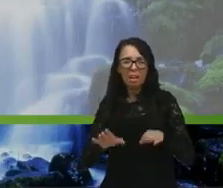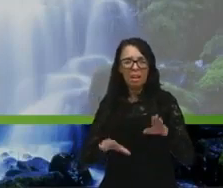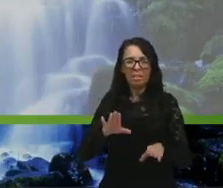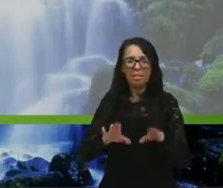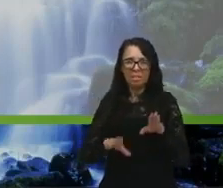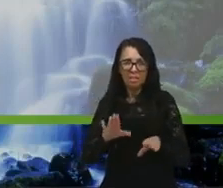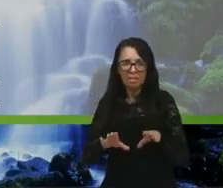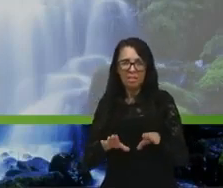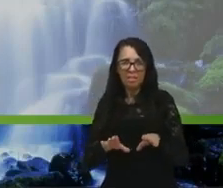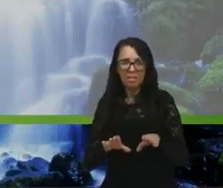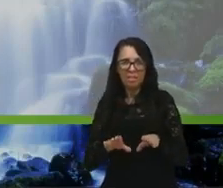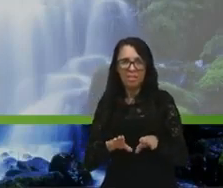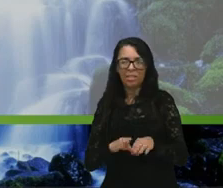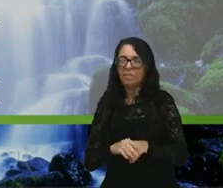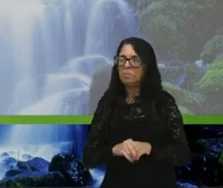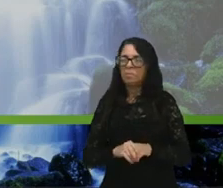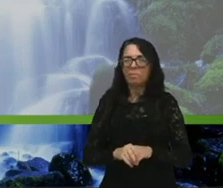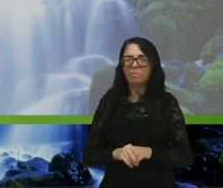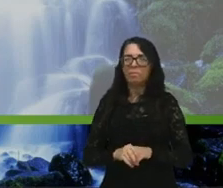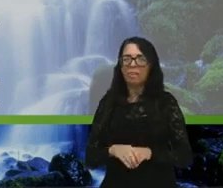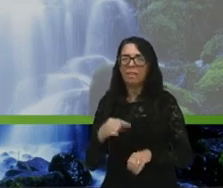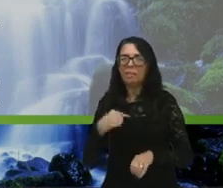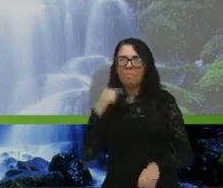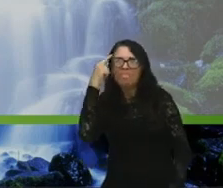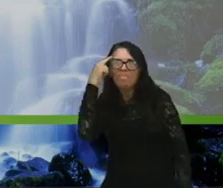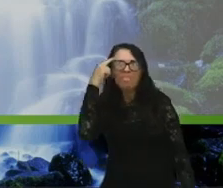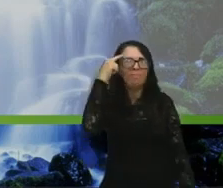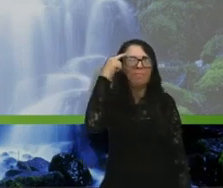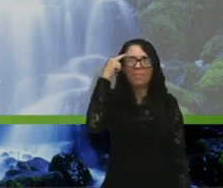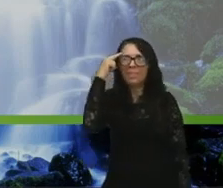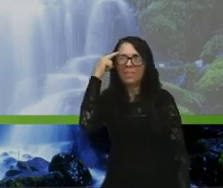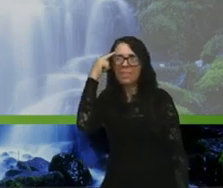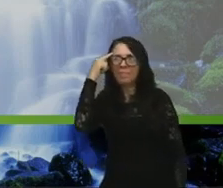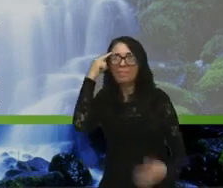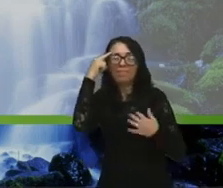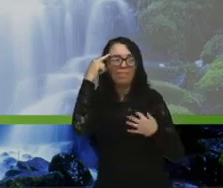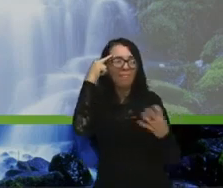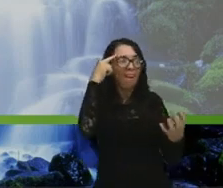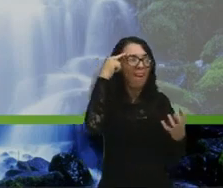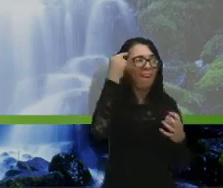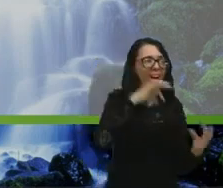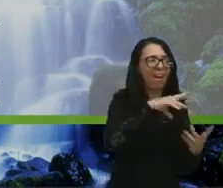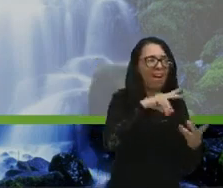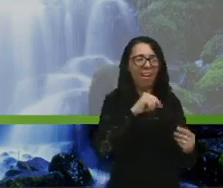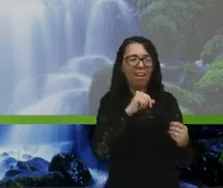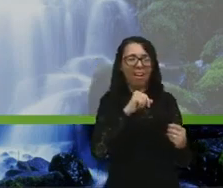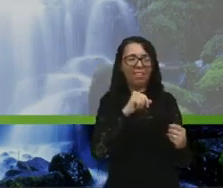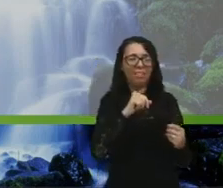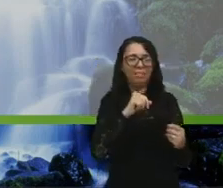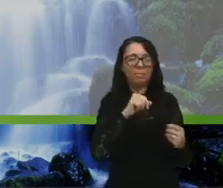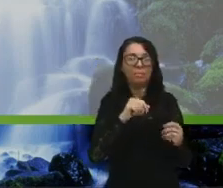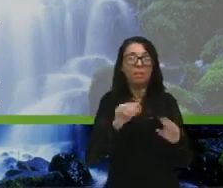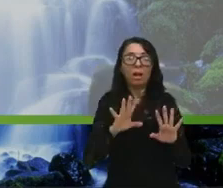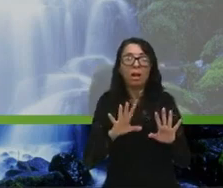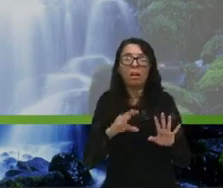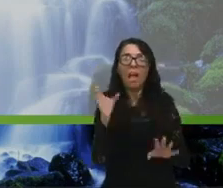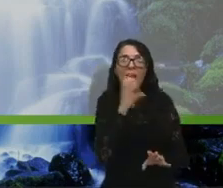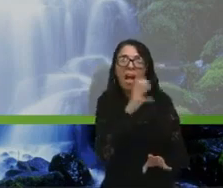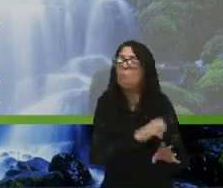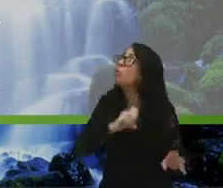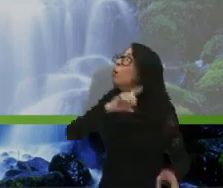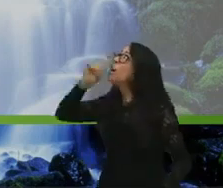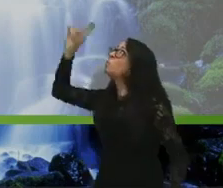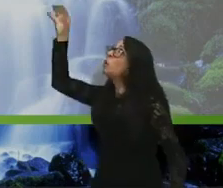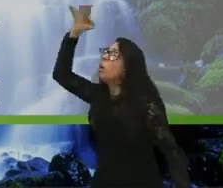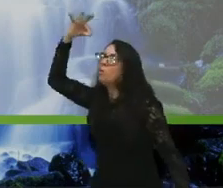Você não vai colocar como prioridade o sucesso, a fama, ter admiração, ajeitar a sua vida financeira. Essa